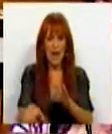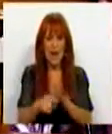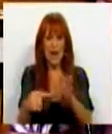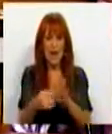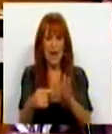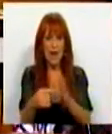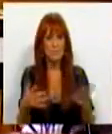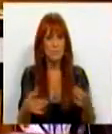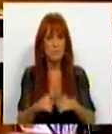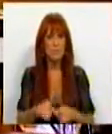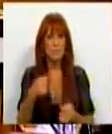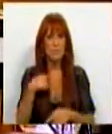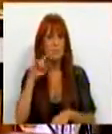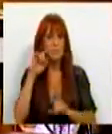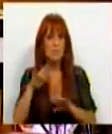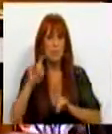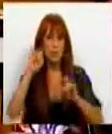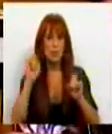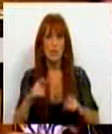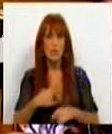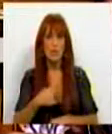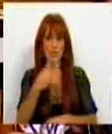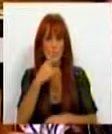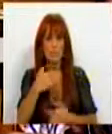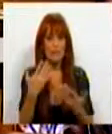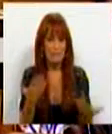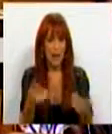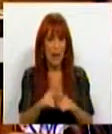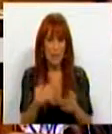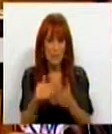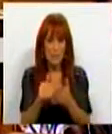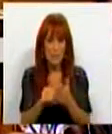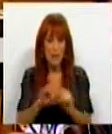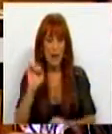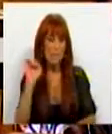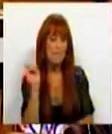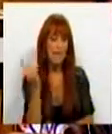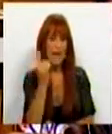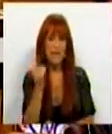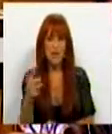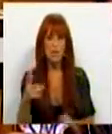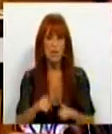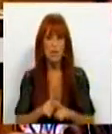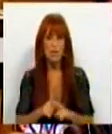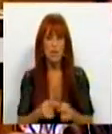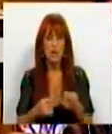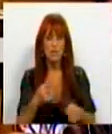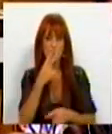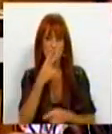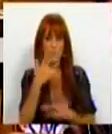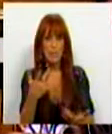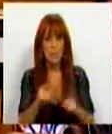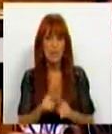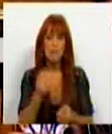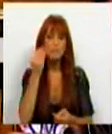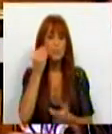lei que previne o controle e o consumo do tabaco está a introduzir pela primeira vez no consumo do tabaco